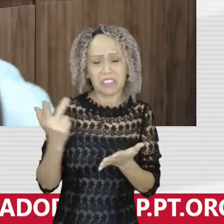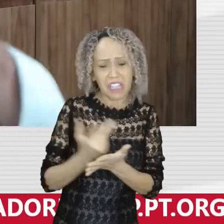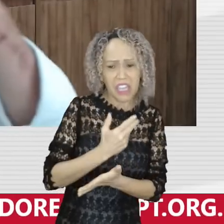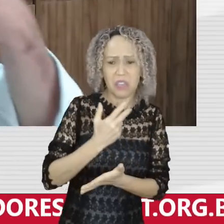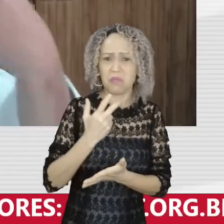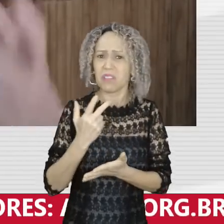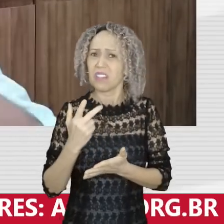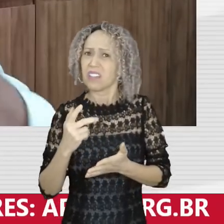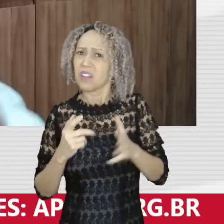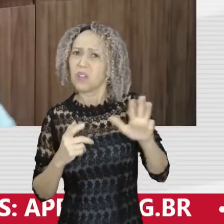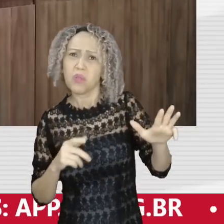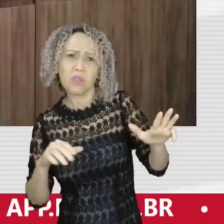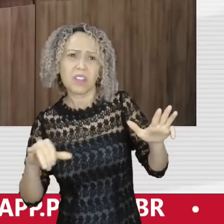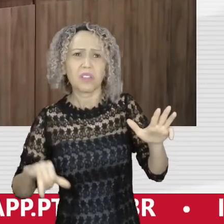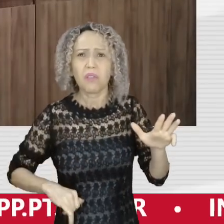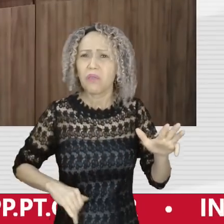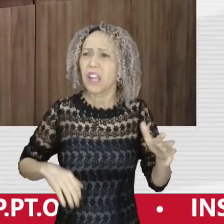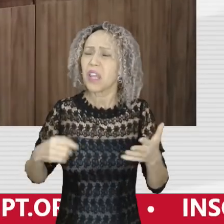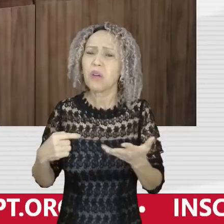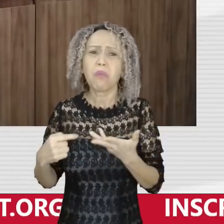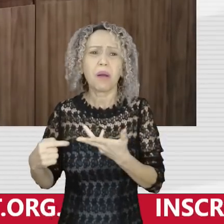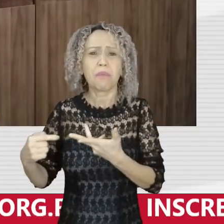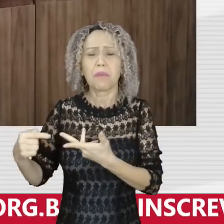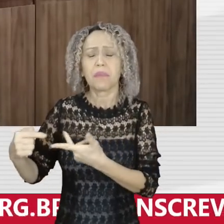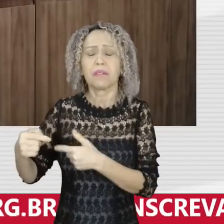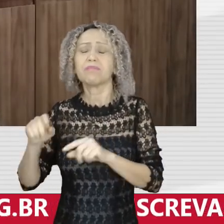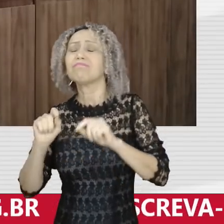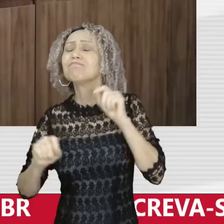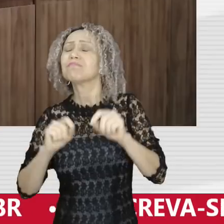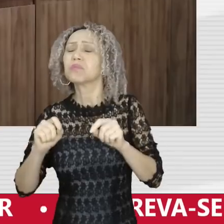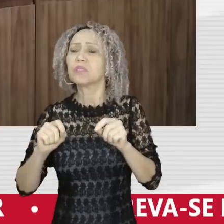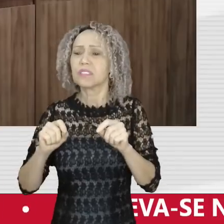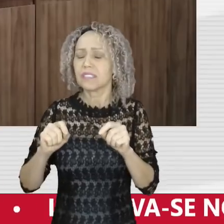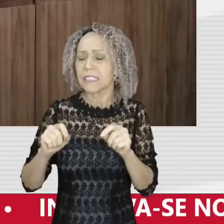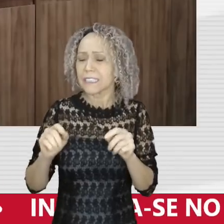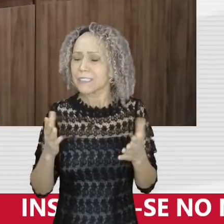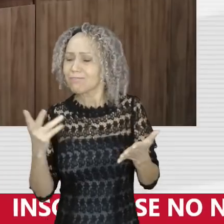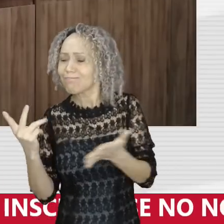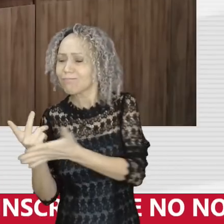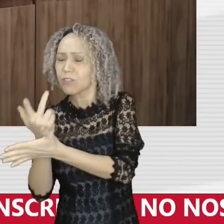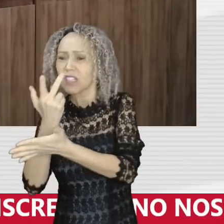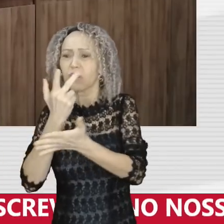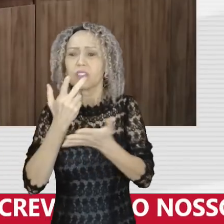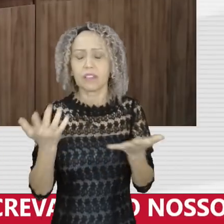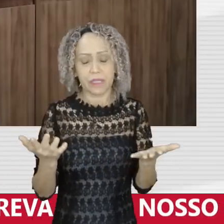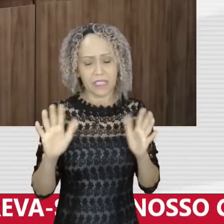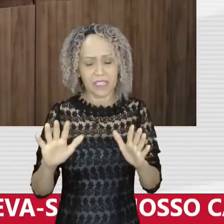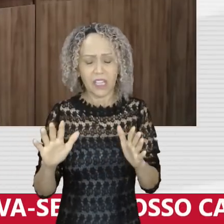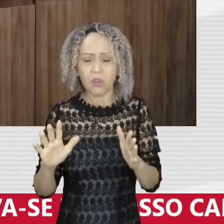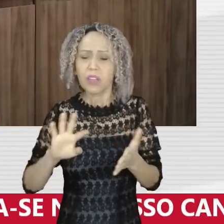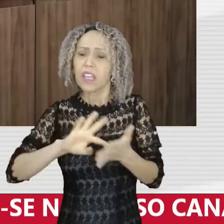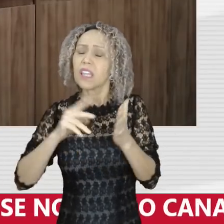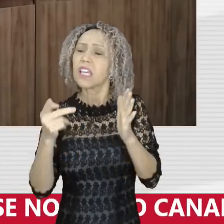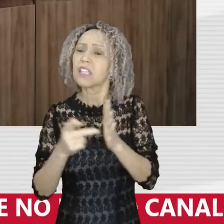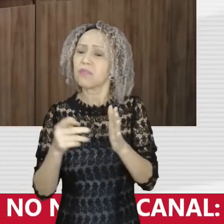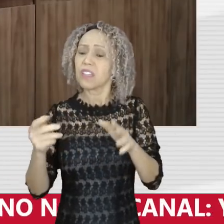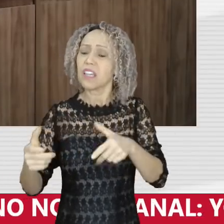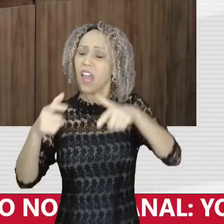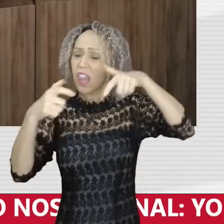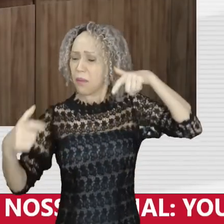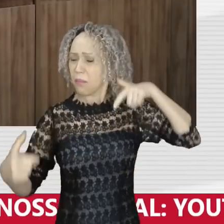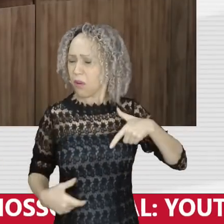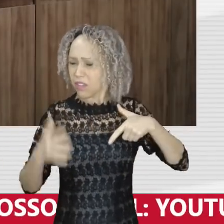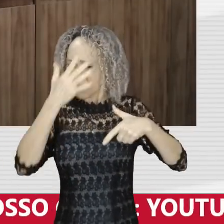desse movimento, de a gente conseguir reunir um grande número de pessoas em Brasília para prestigiar